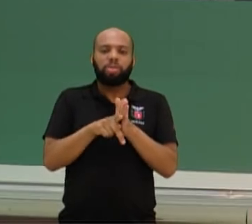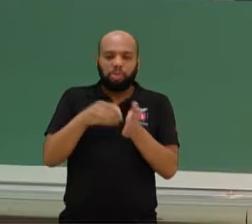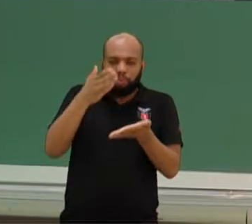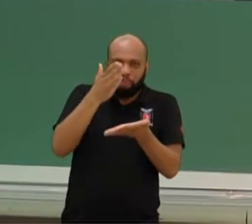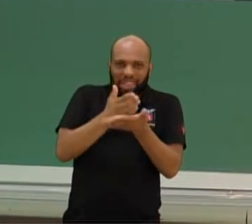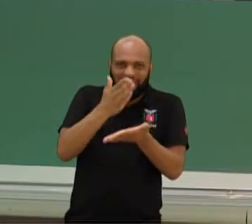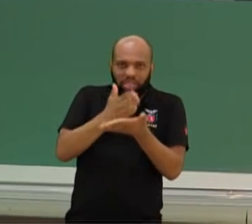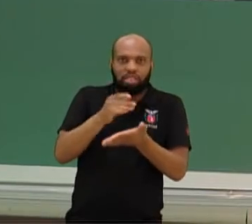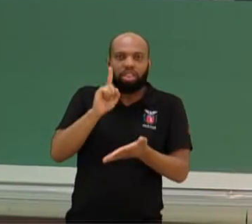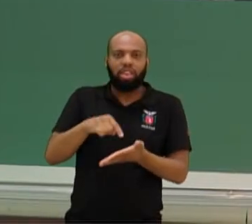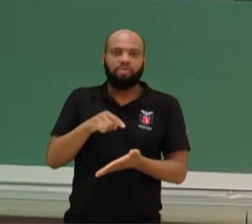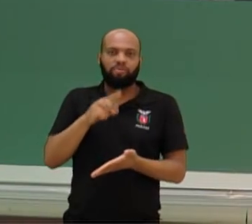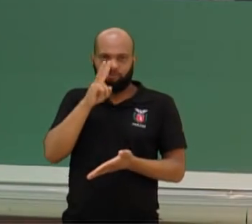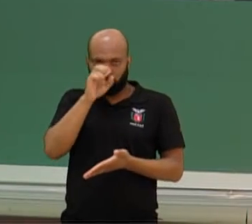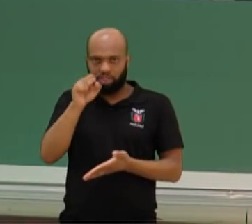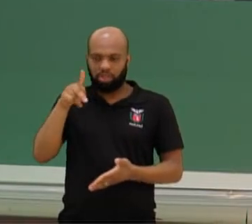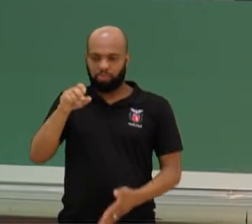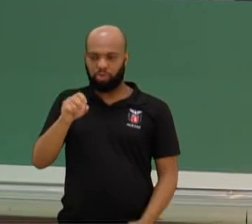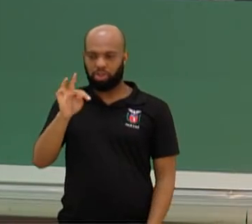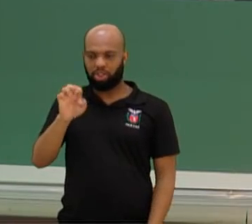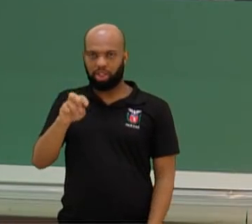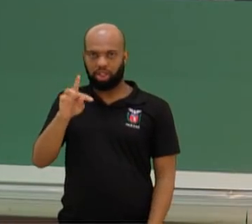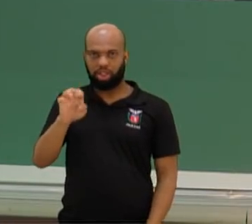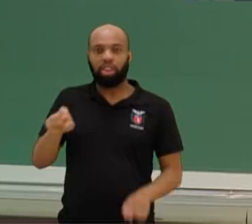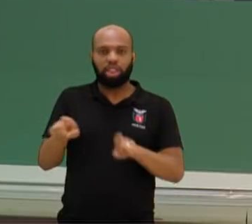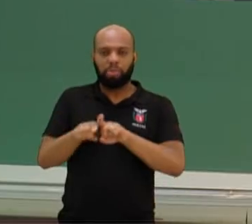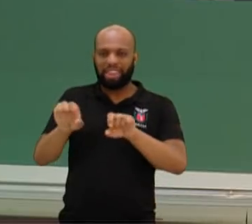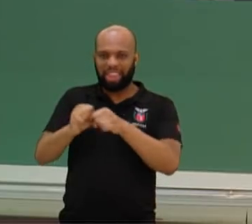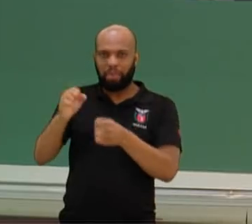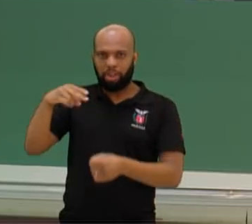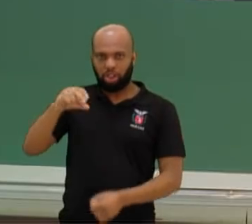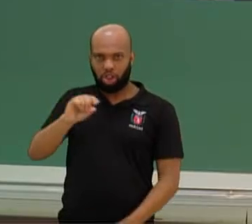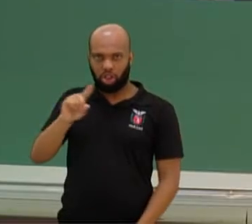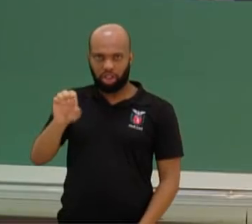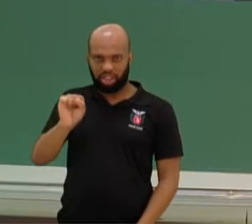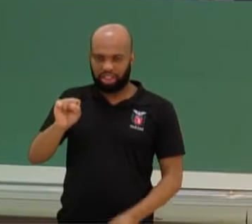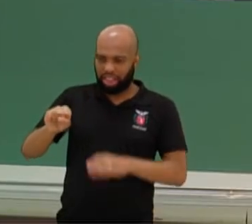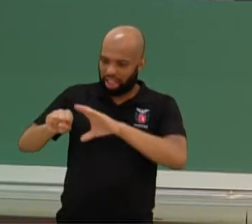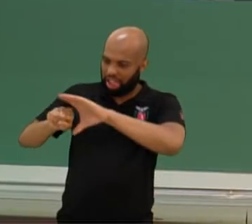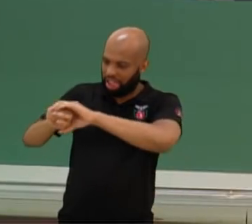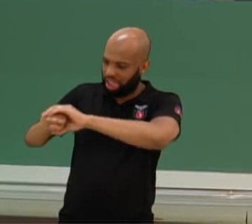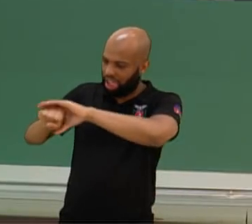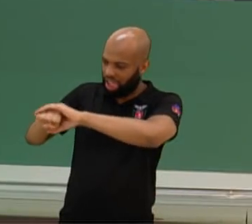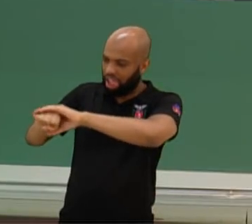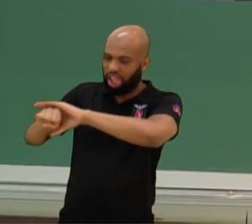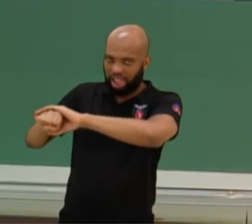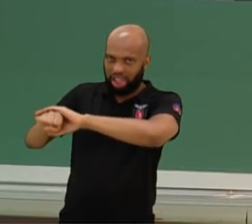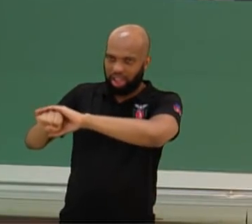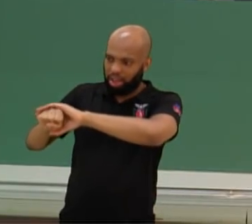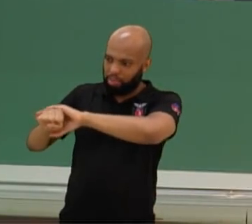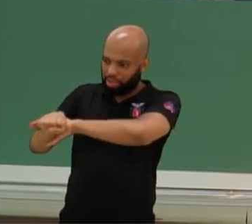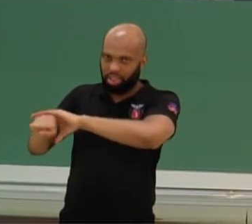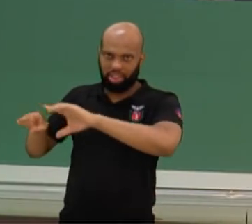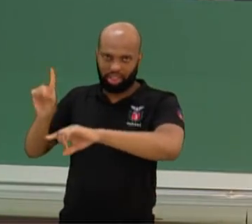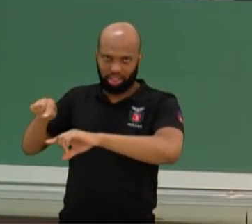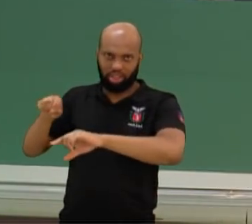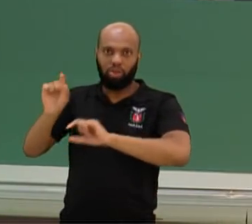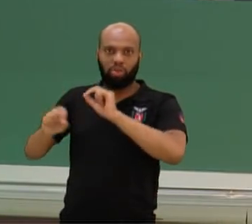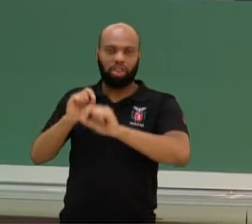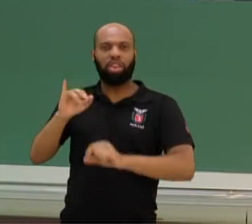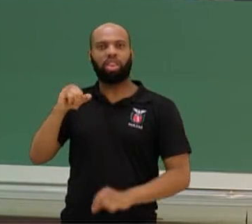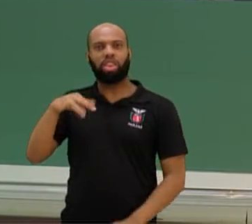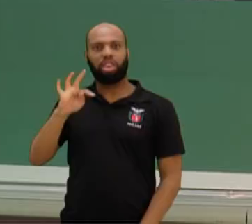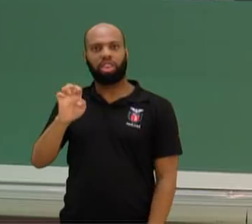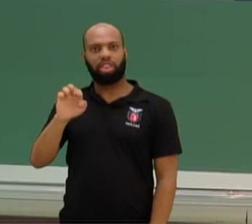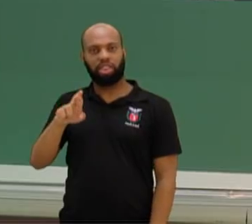que está no meio. E o quebra-nozes, como eu mostrei aqui para vocês, é interresistente, porque a força resistente é que